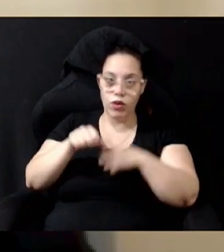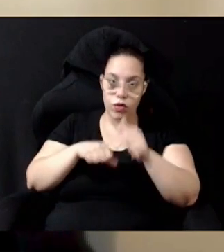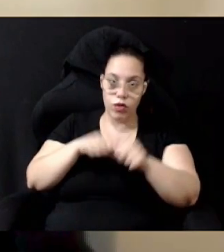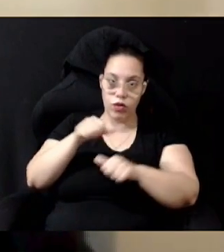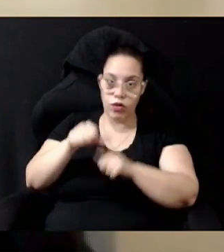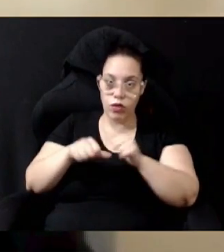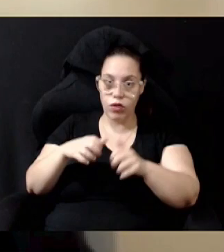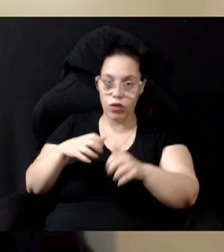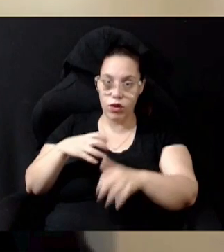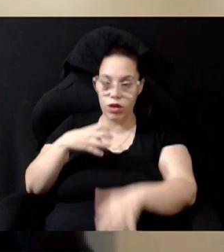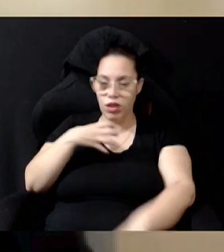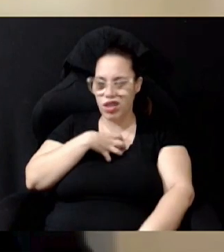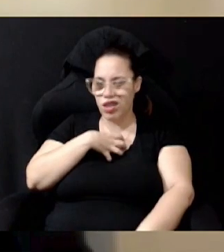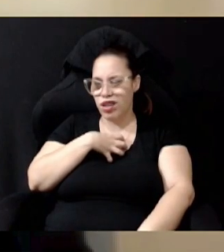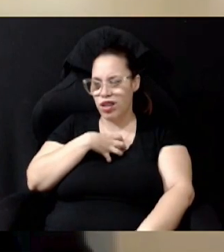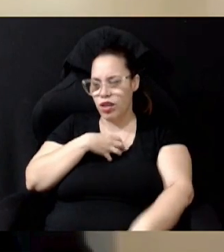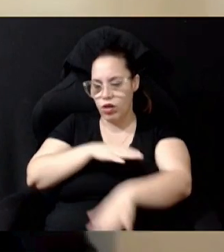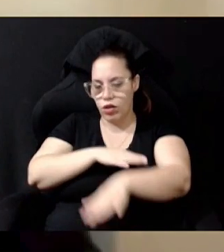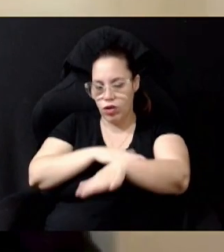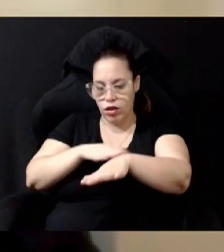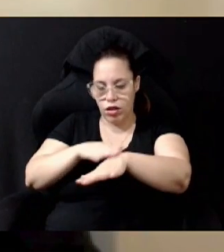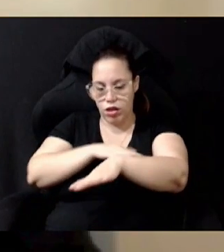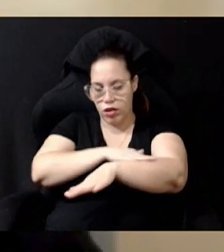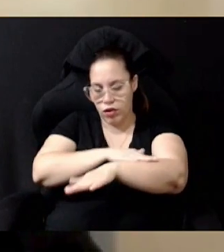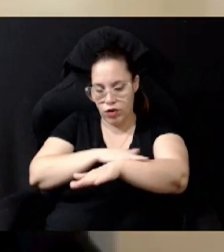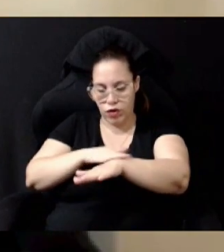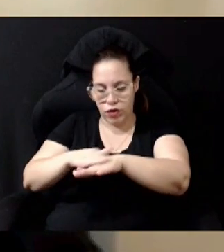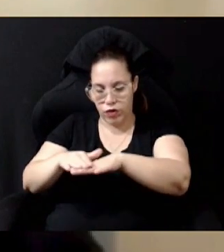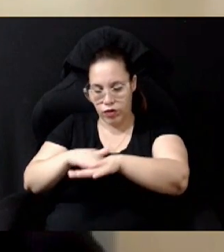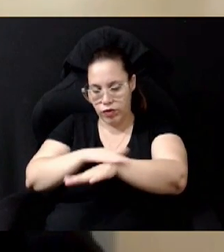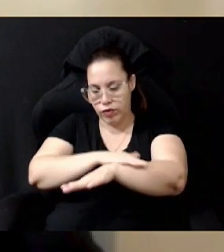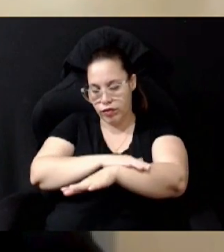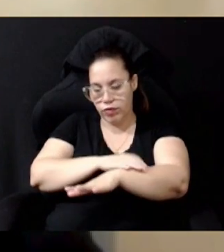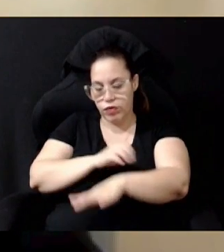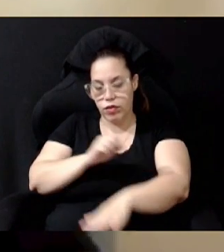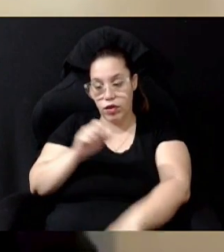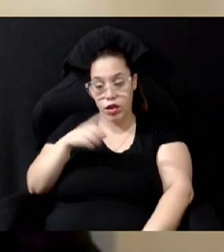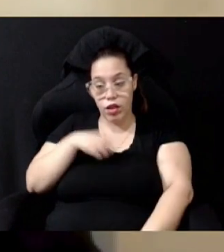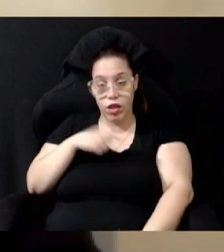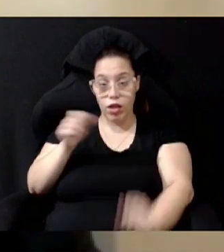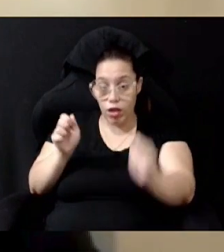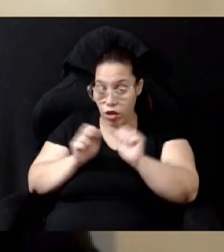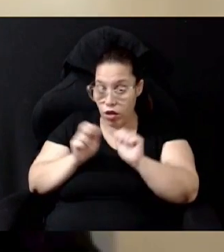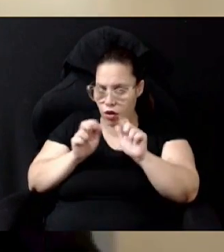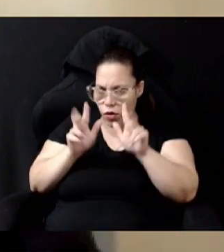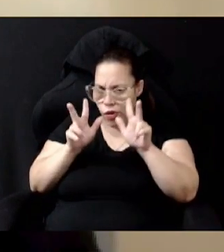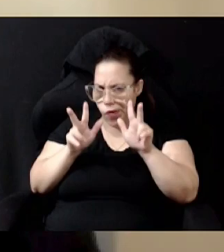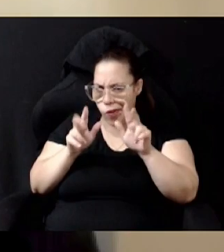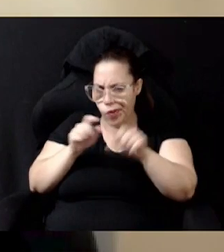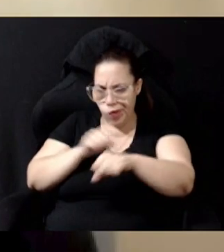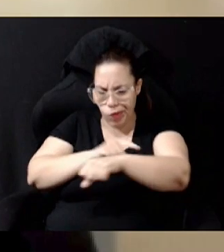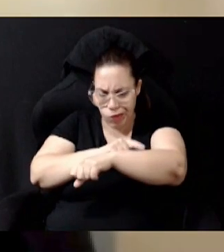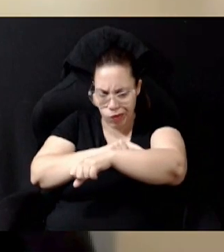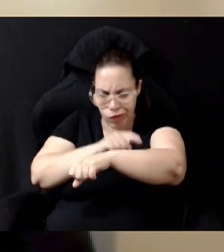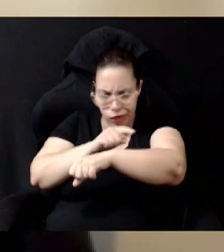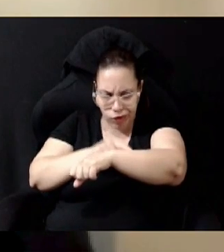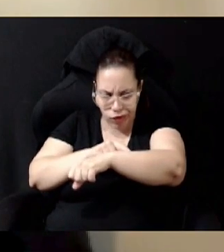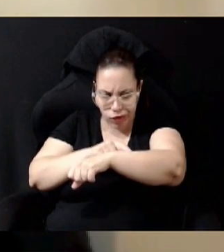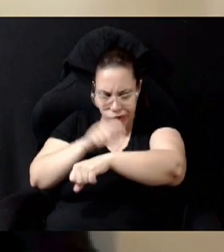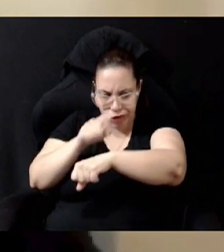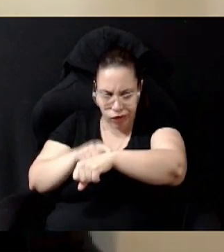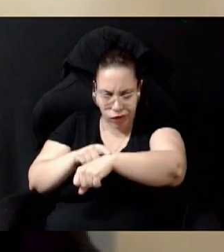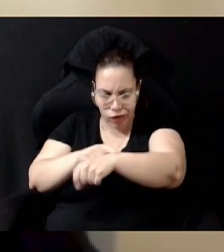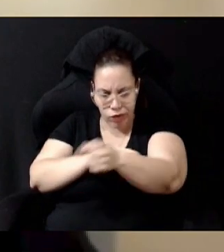sensibilidade superficial nas pernas, se tem sinais de veias que estão dilatadas, com